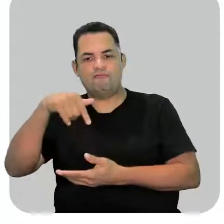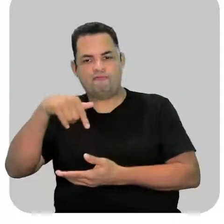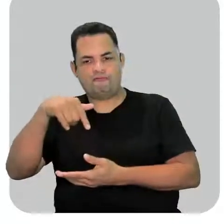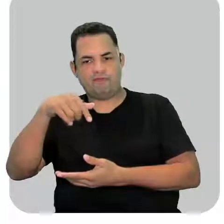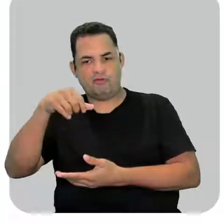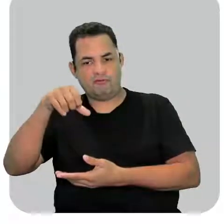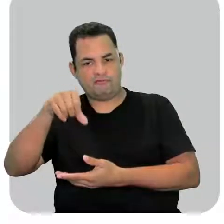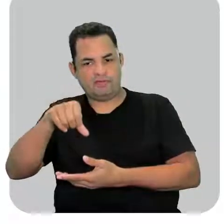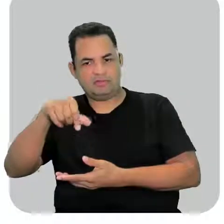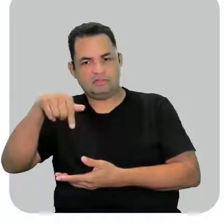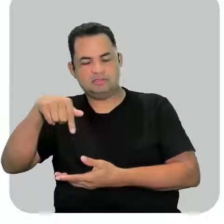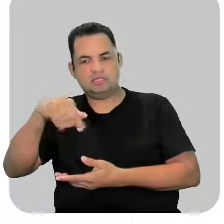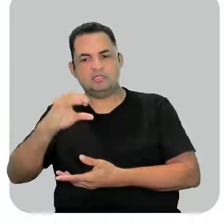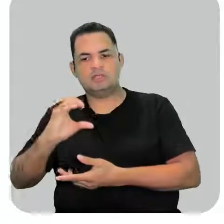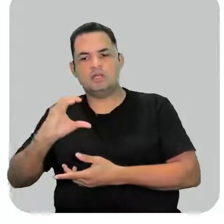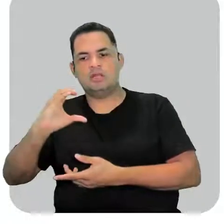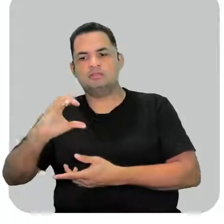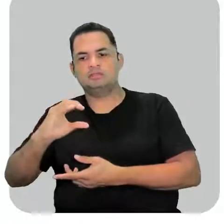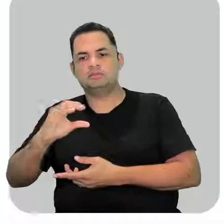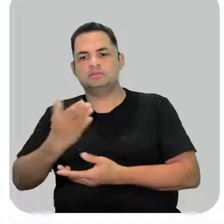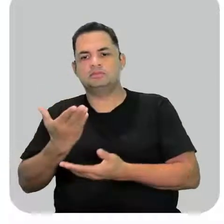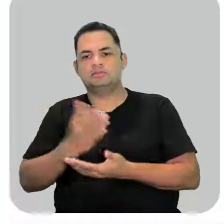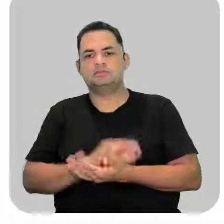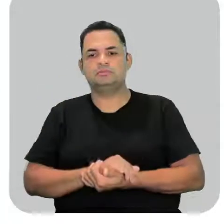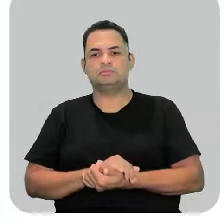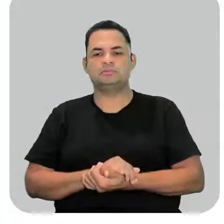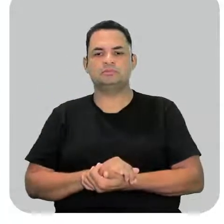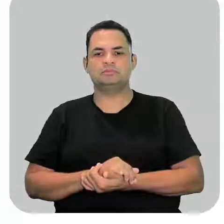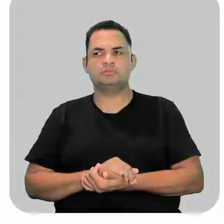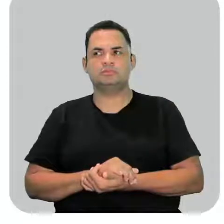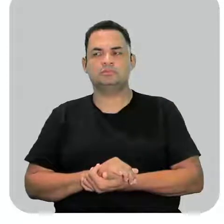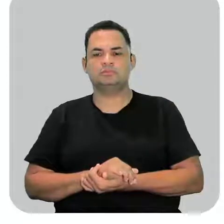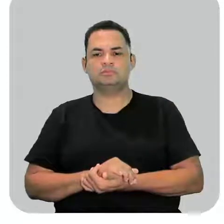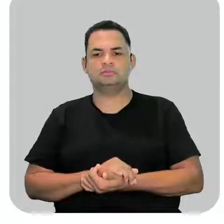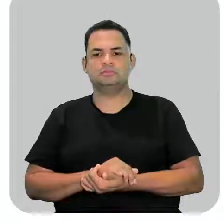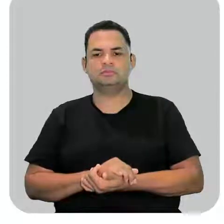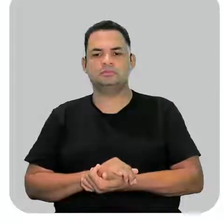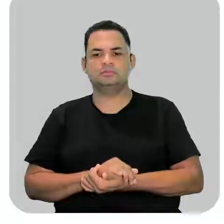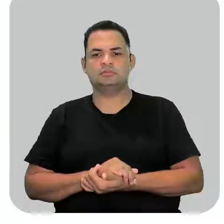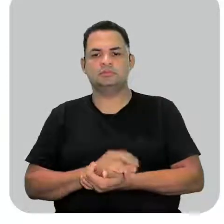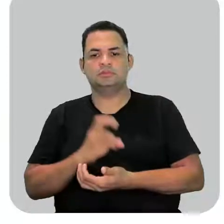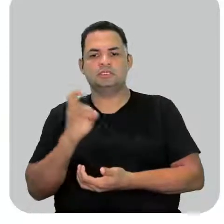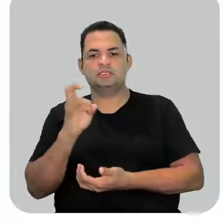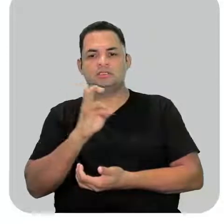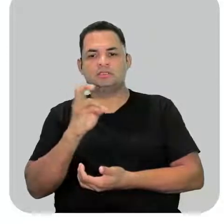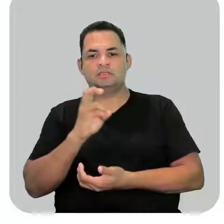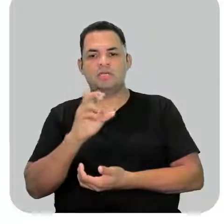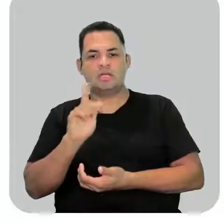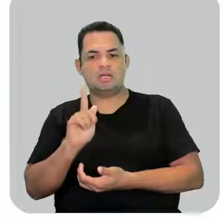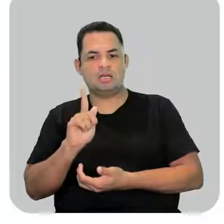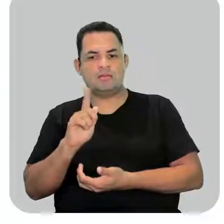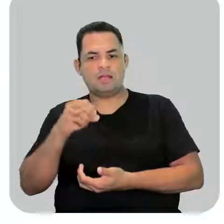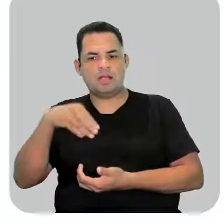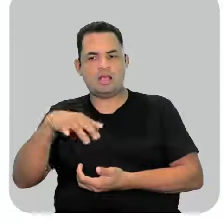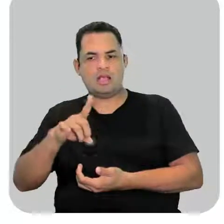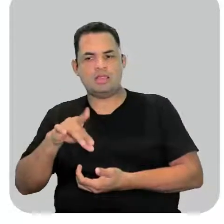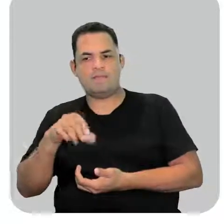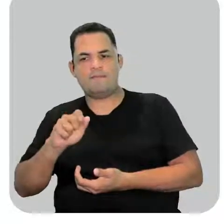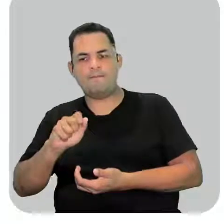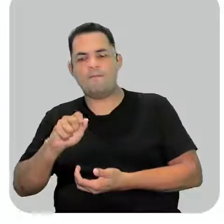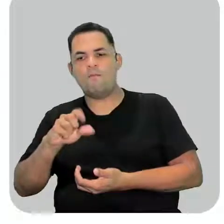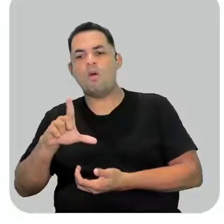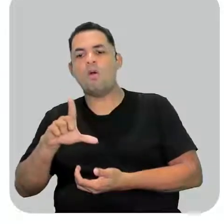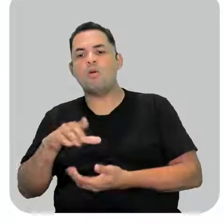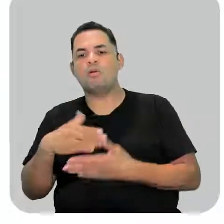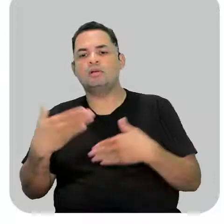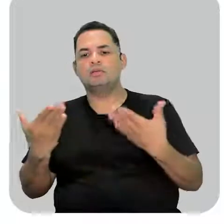A massa dela também aumentou pela quantidade de átomos que eu tenho a mais. Ficou 55 gramas por mol. O que